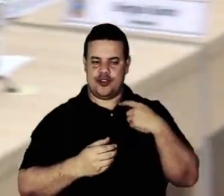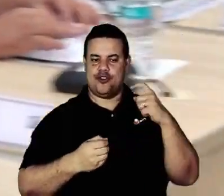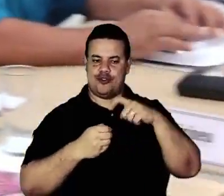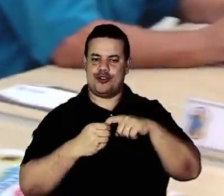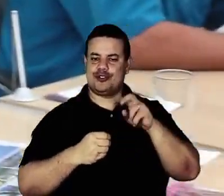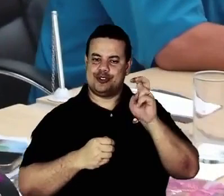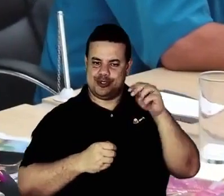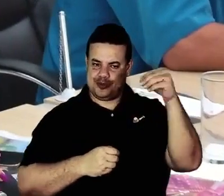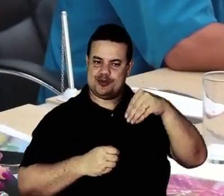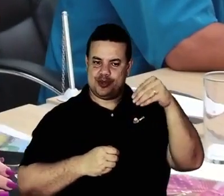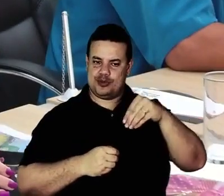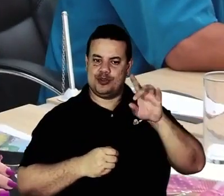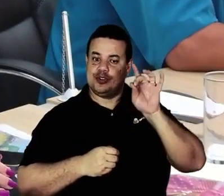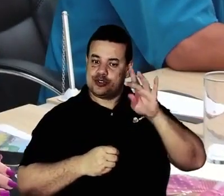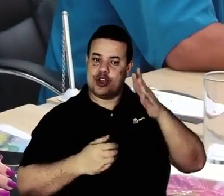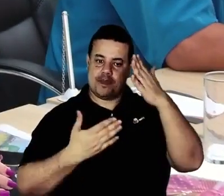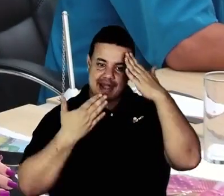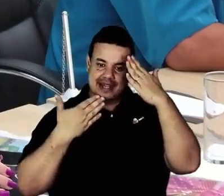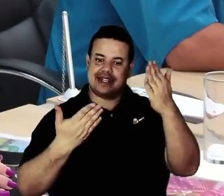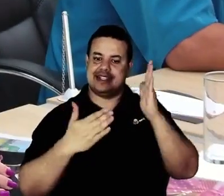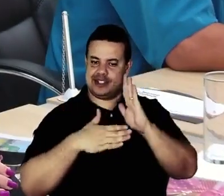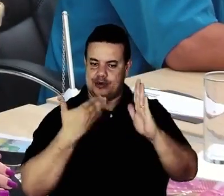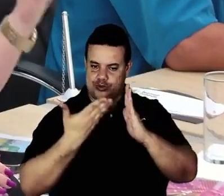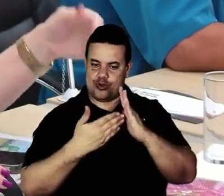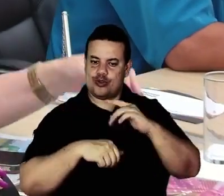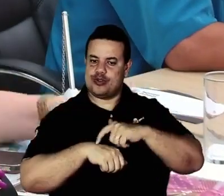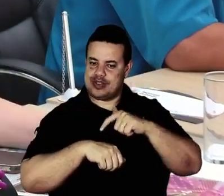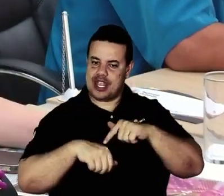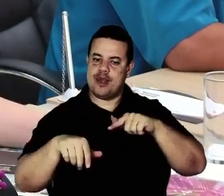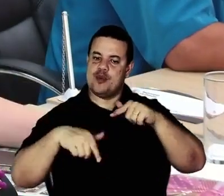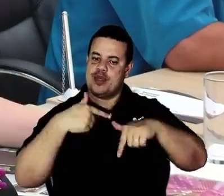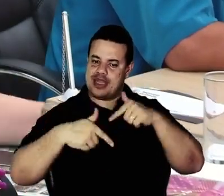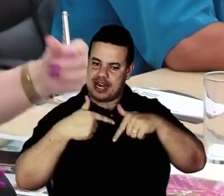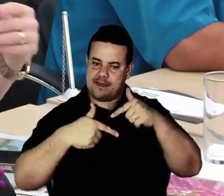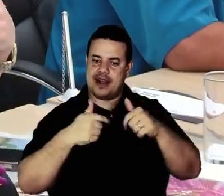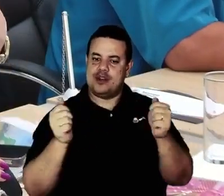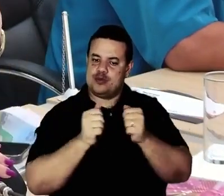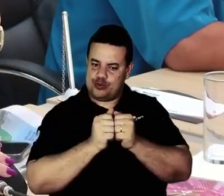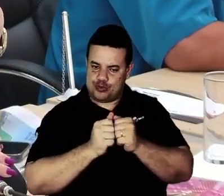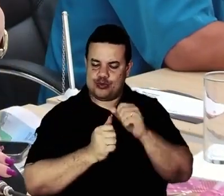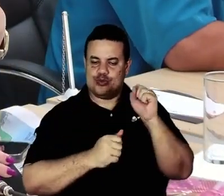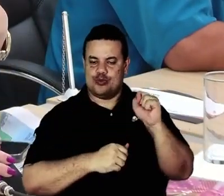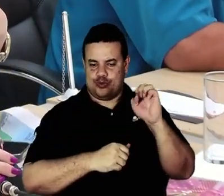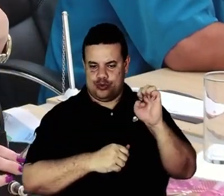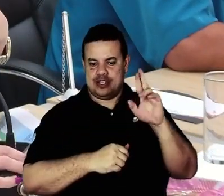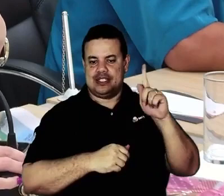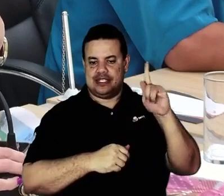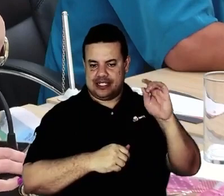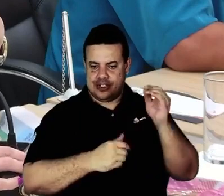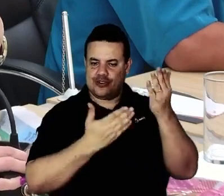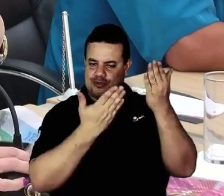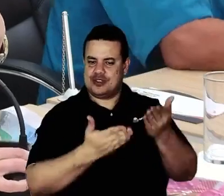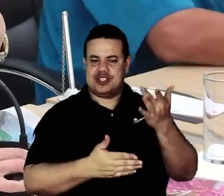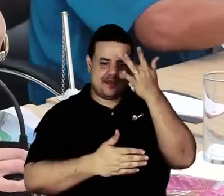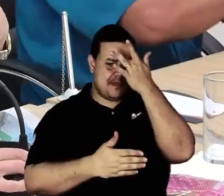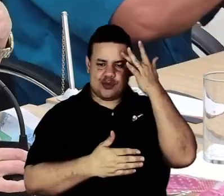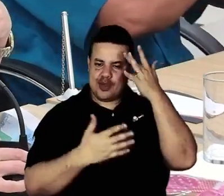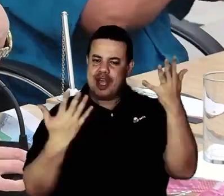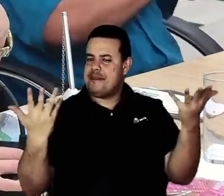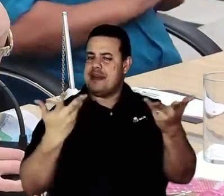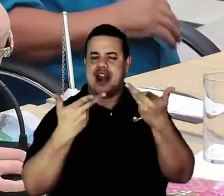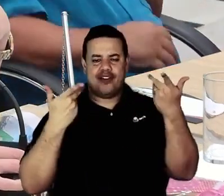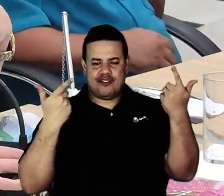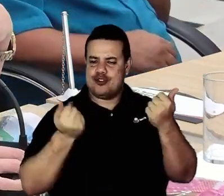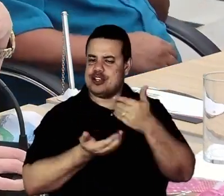para agradecer todo o tempo trabalhado junto com o Sérgio. Dizer que você foi uma pessoa maravilhosa, que desde o início a gente esteve